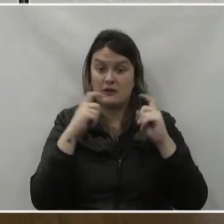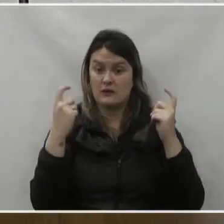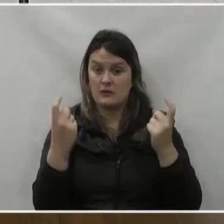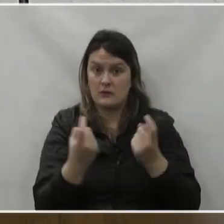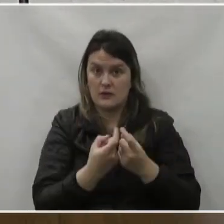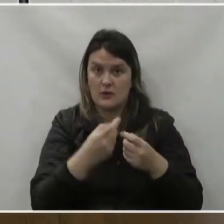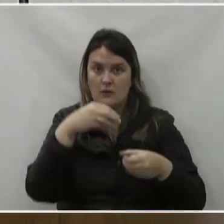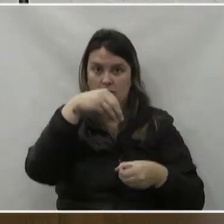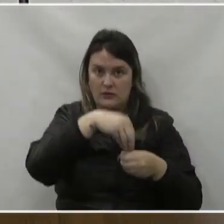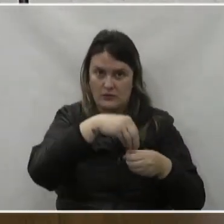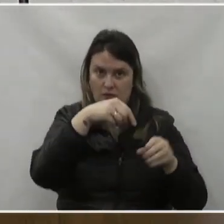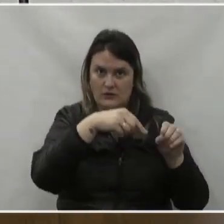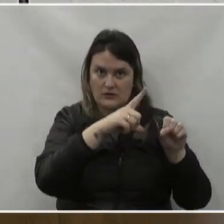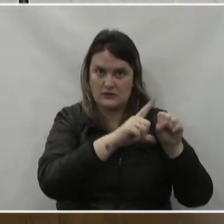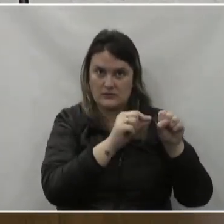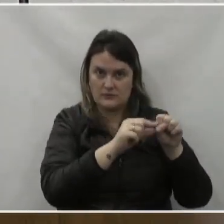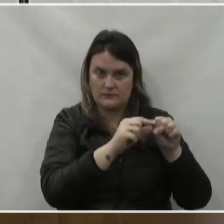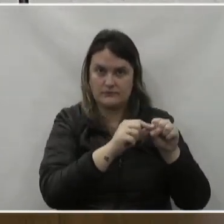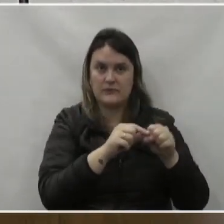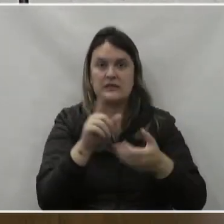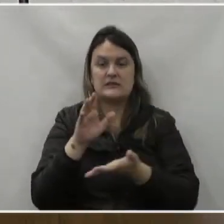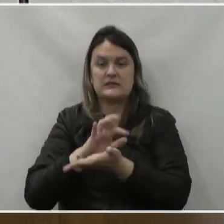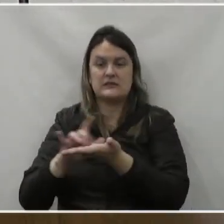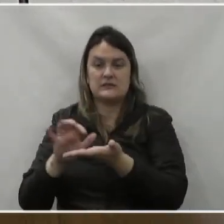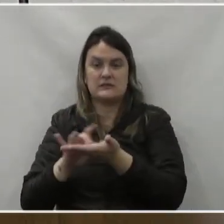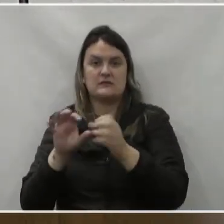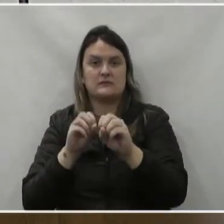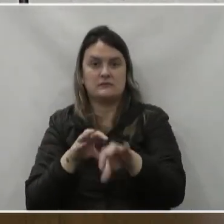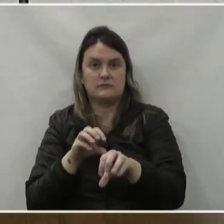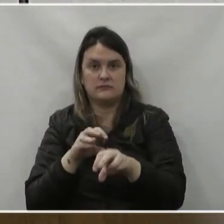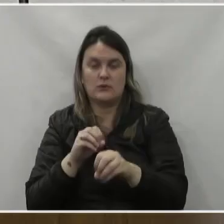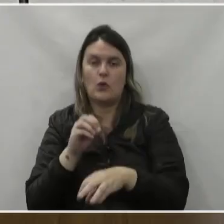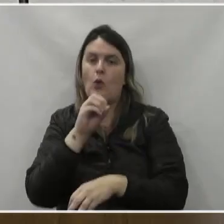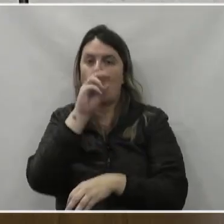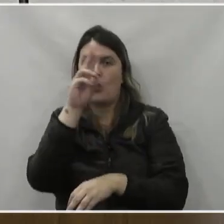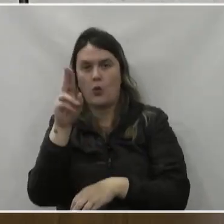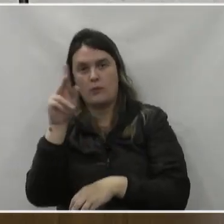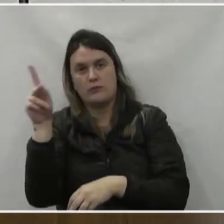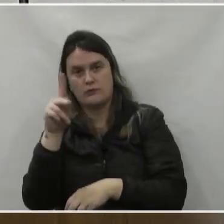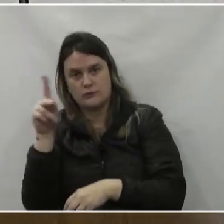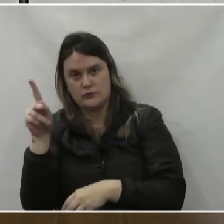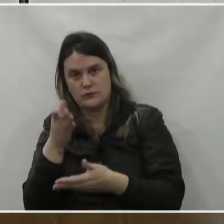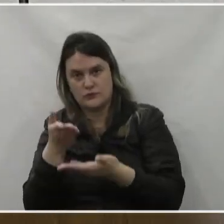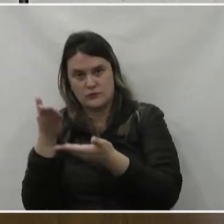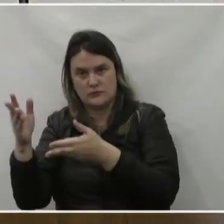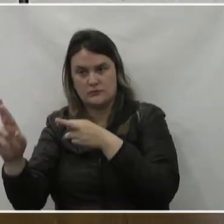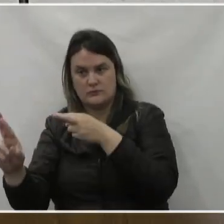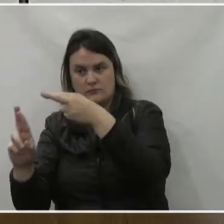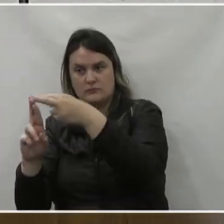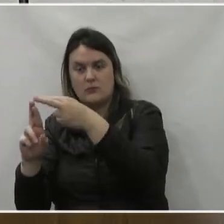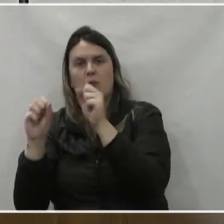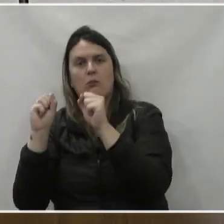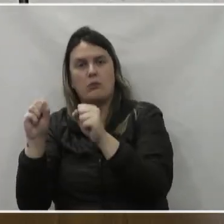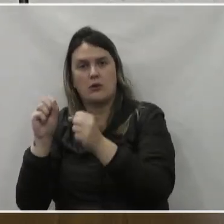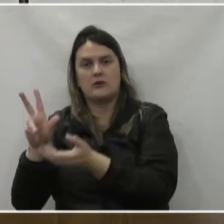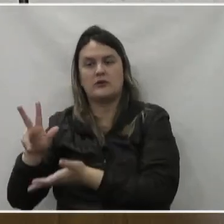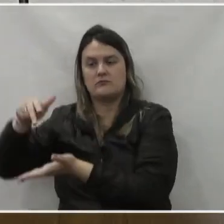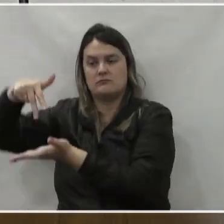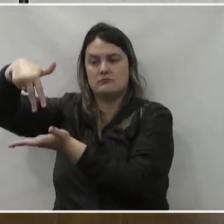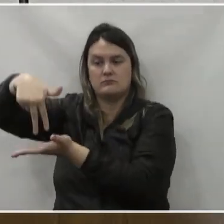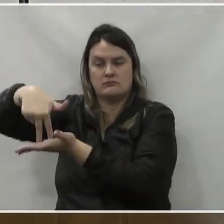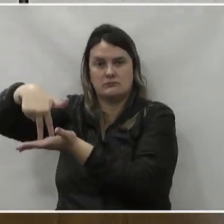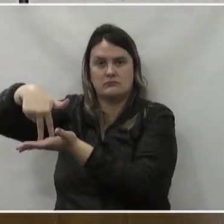no caput desse artigo, o secretário de Educação ou um professor designado poderá fazer uso da